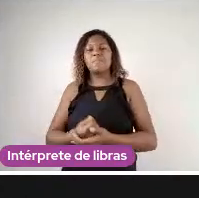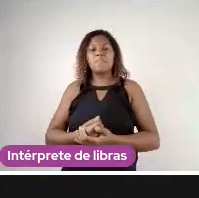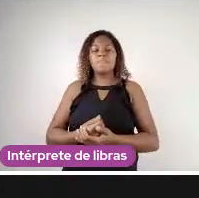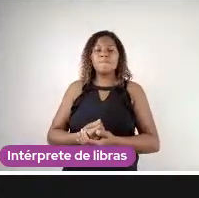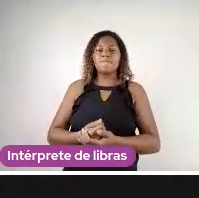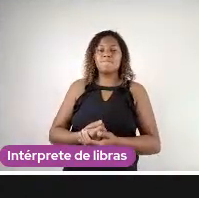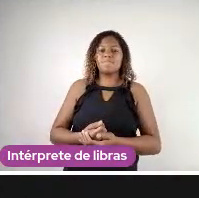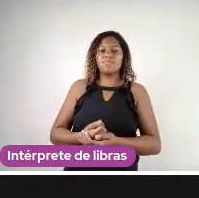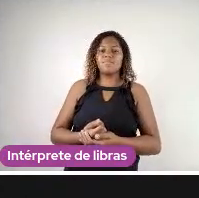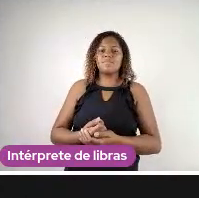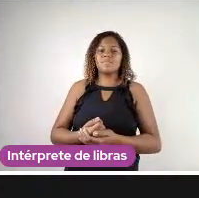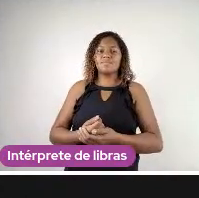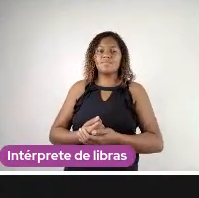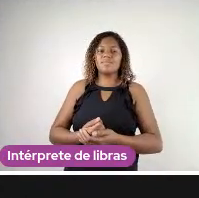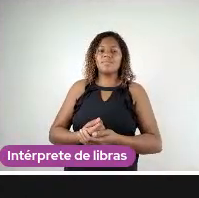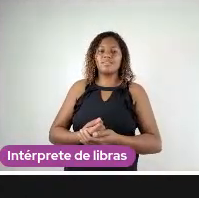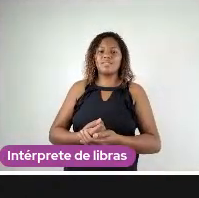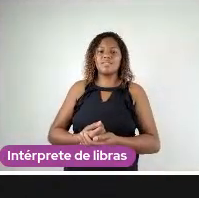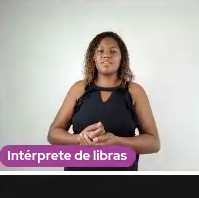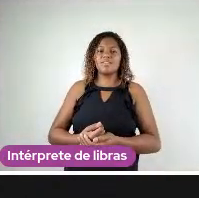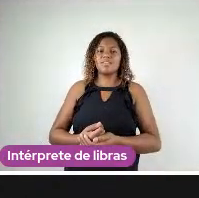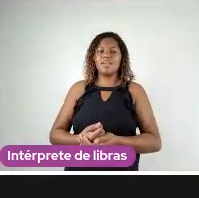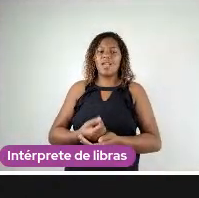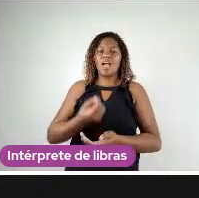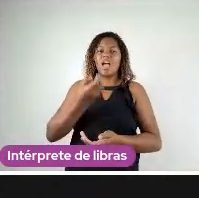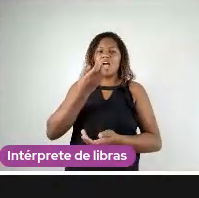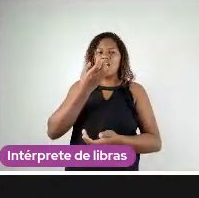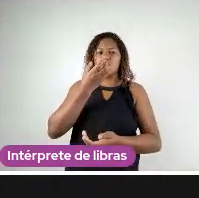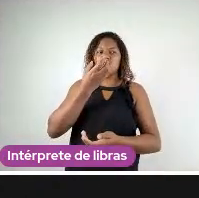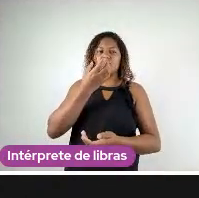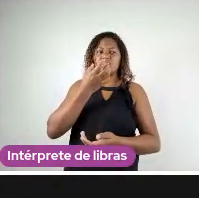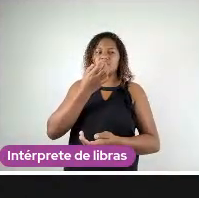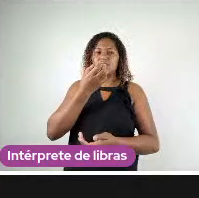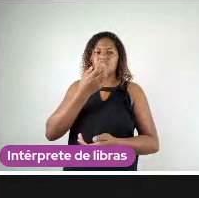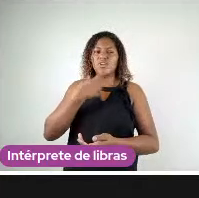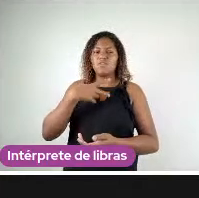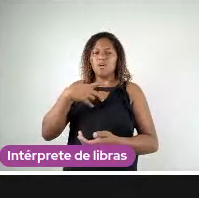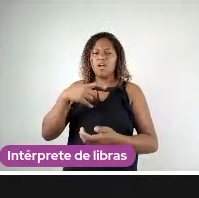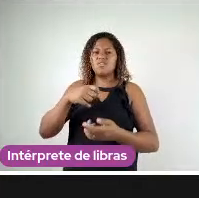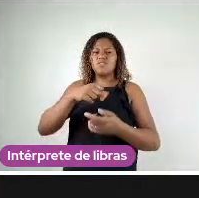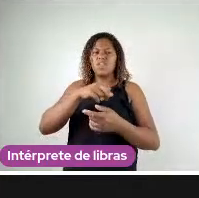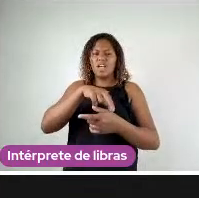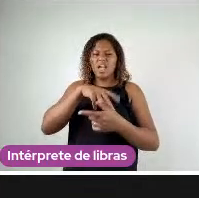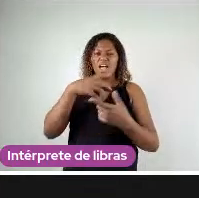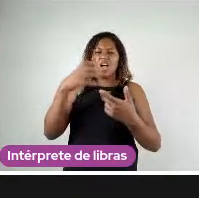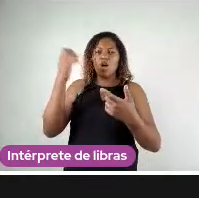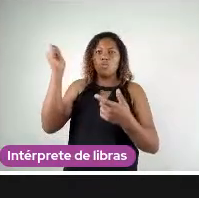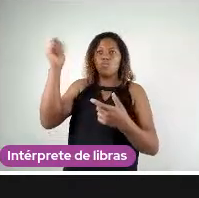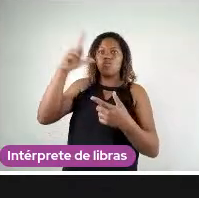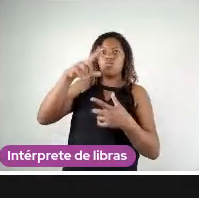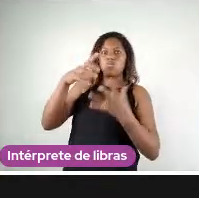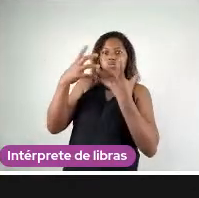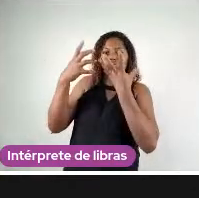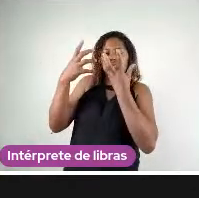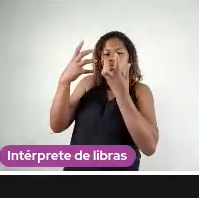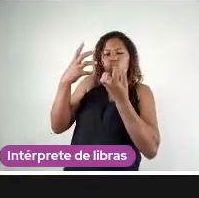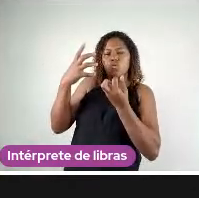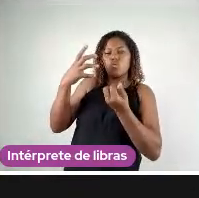para as maçãs queimadas de sol. Quanta poesia debaixo do nosso